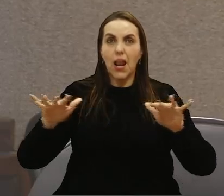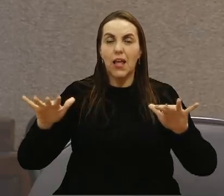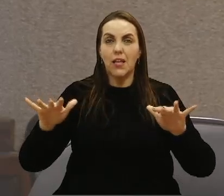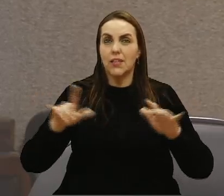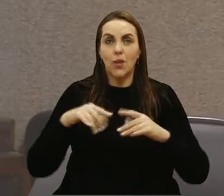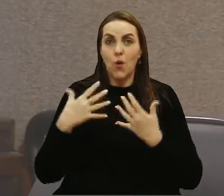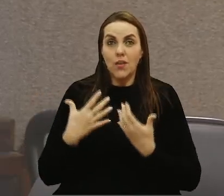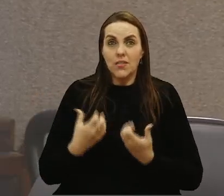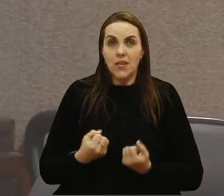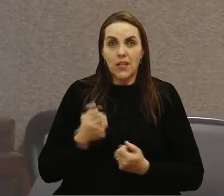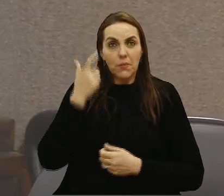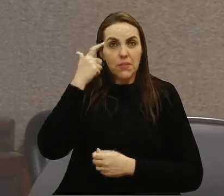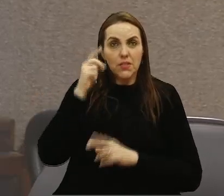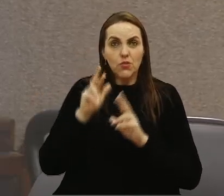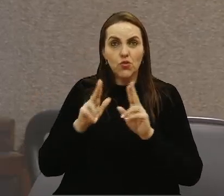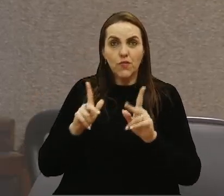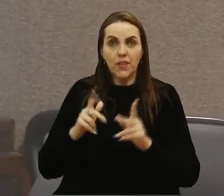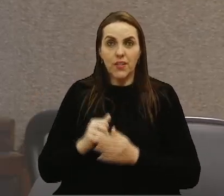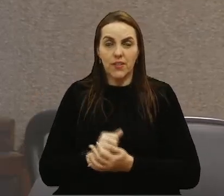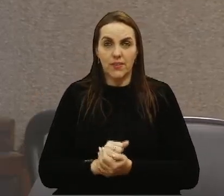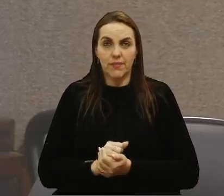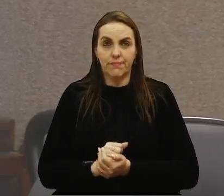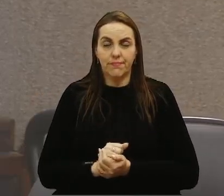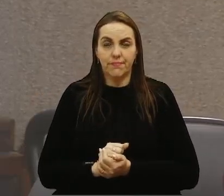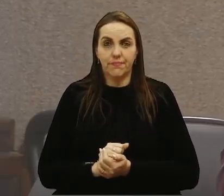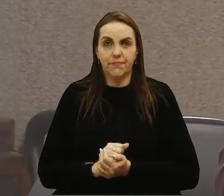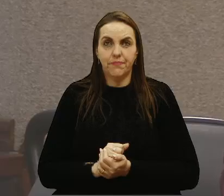simples fato de pensar diferente como eu.